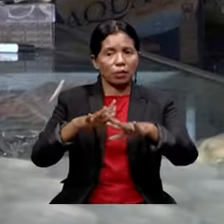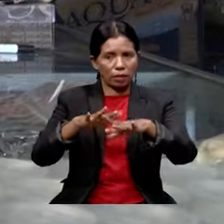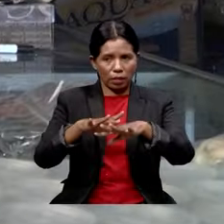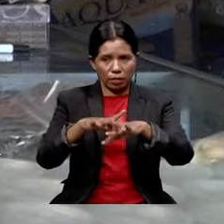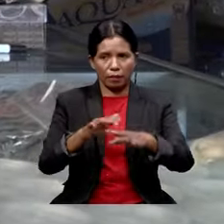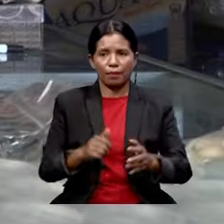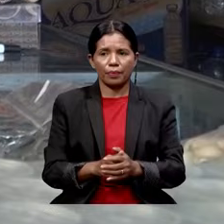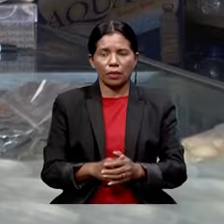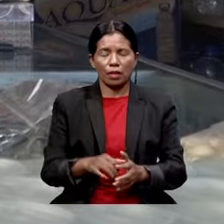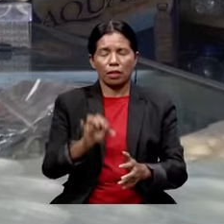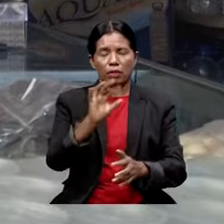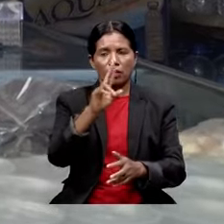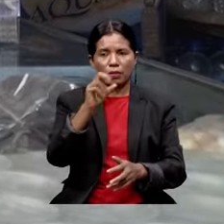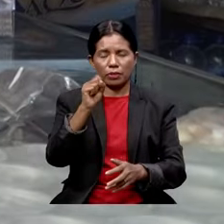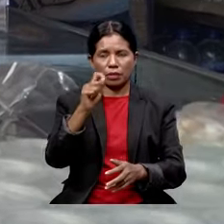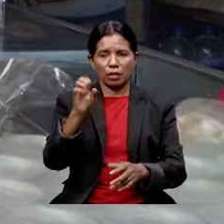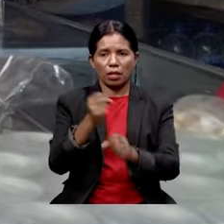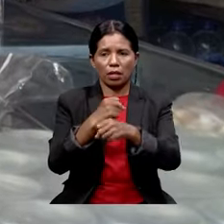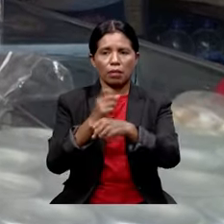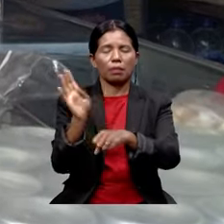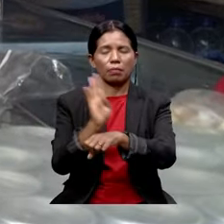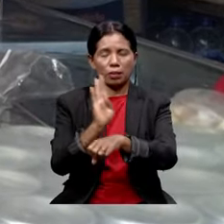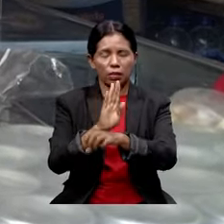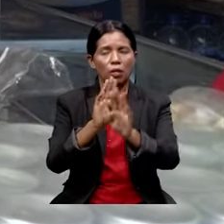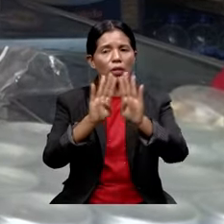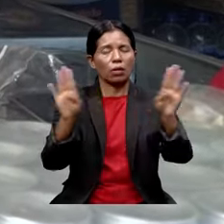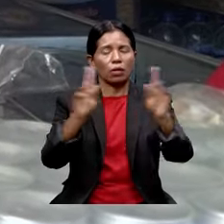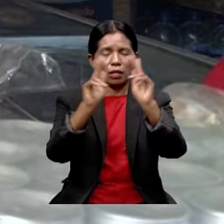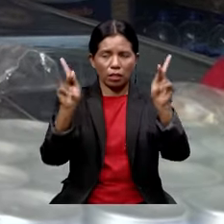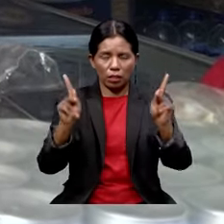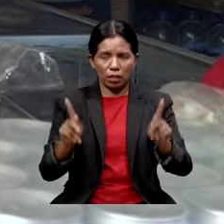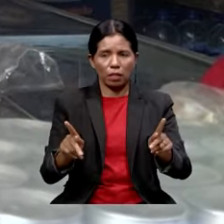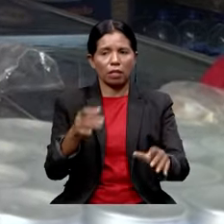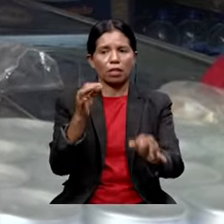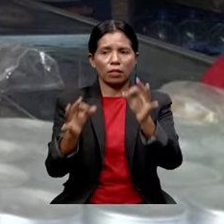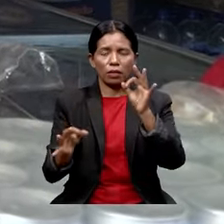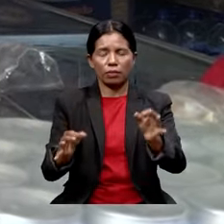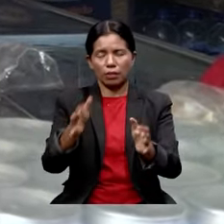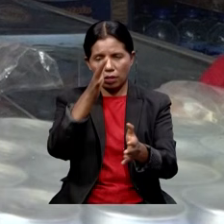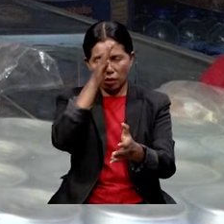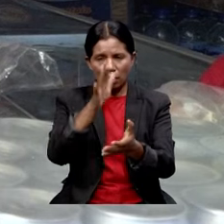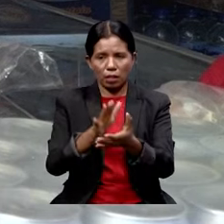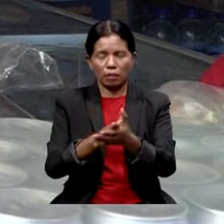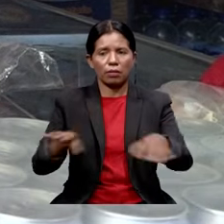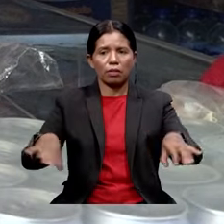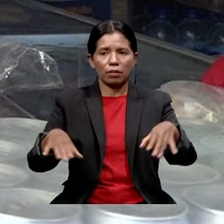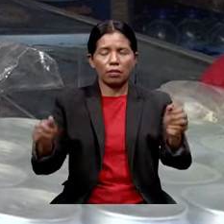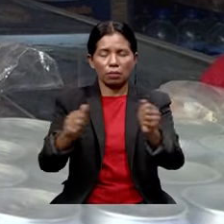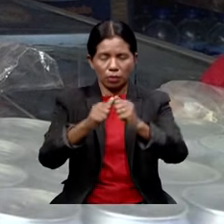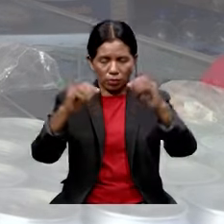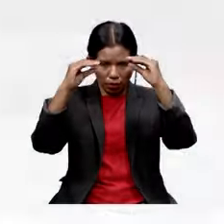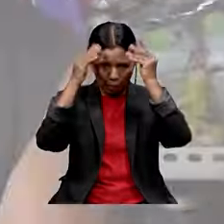nei, Faustina mos halo negócio, loke kioske, mas que nia kaben serviço nudar manoreng nain.